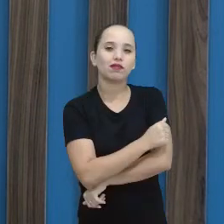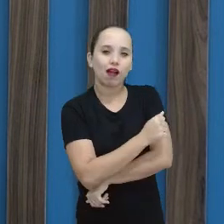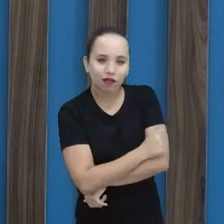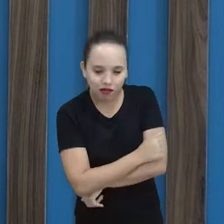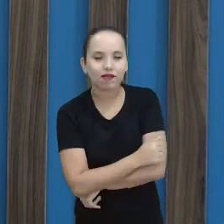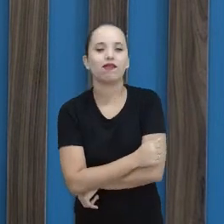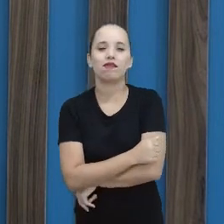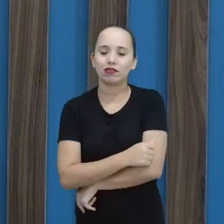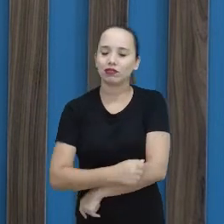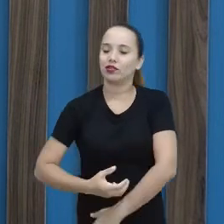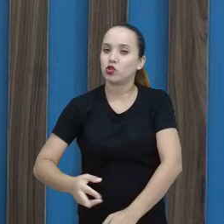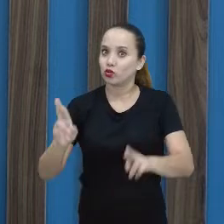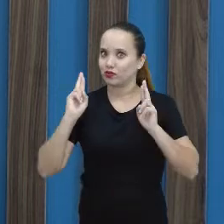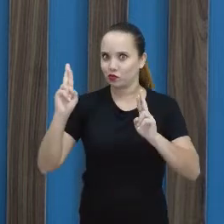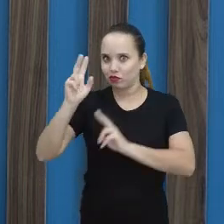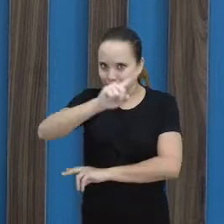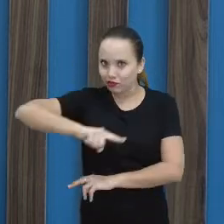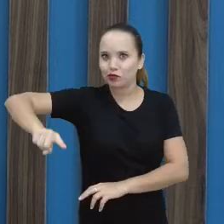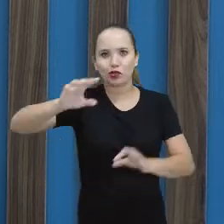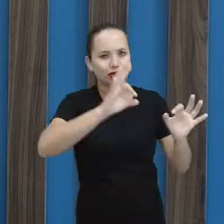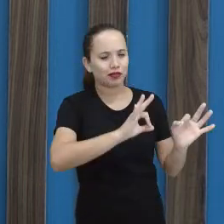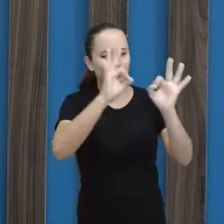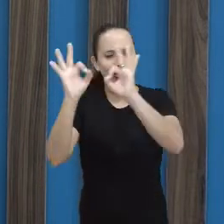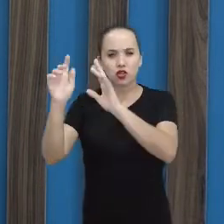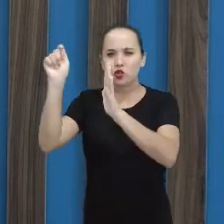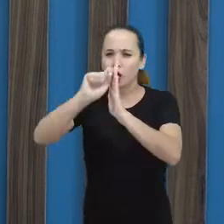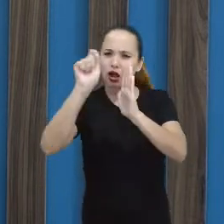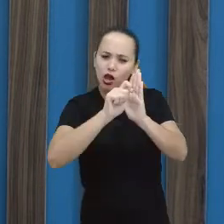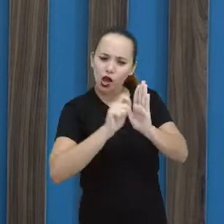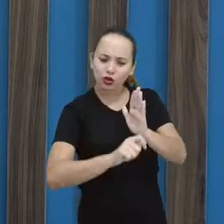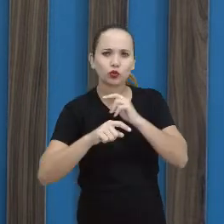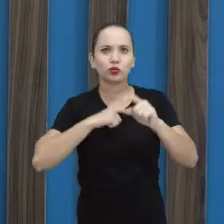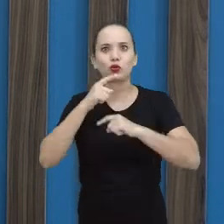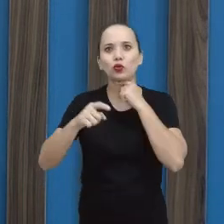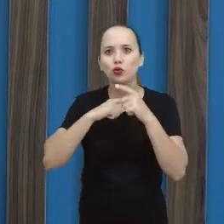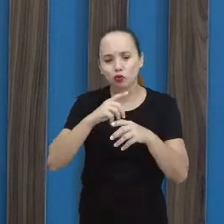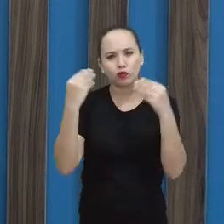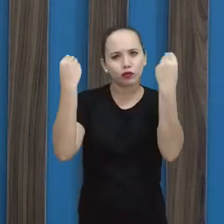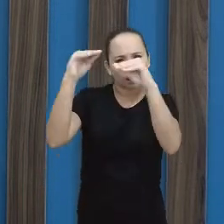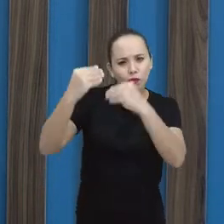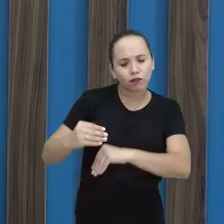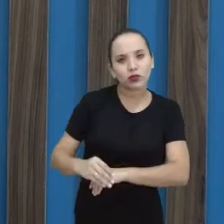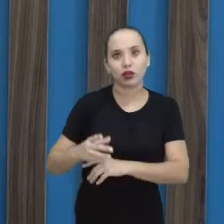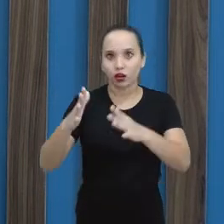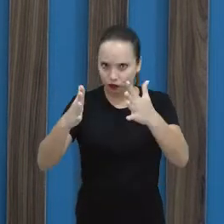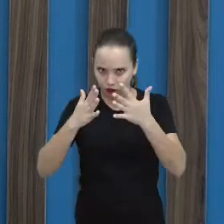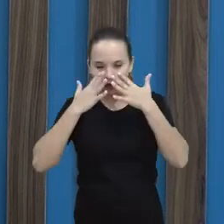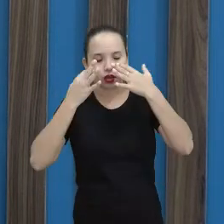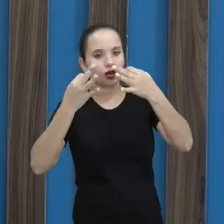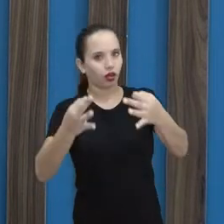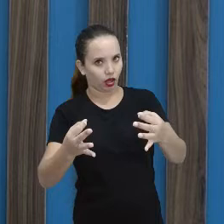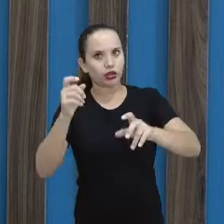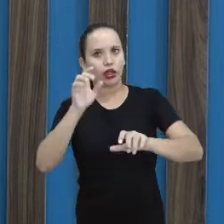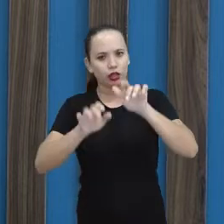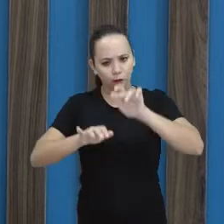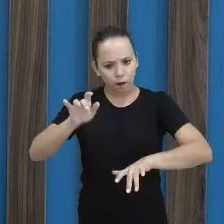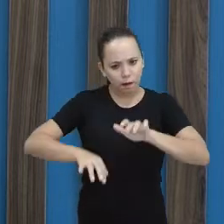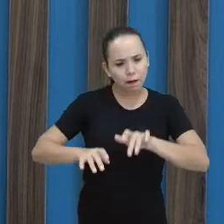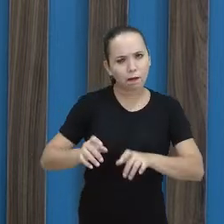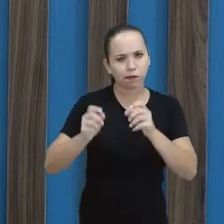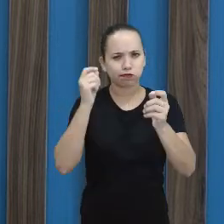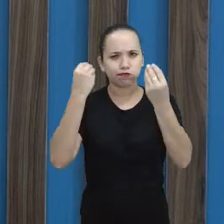estudantes, espero que vocês estejam nos assistindo, anotem as dúvidas, vão lá e fiquem atentos, anotando tudo que